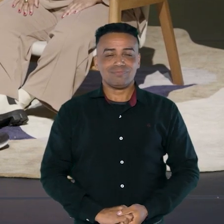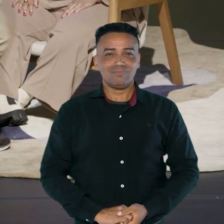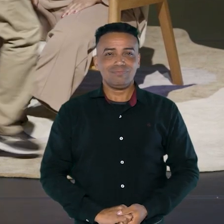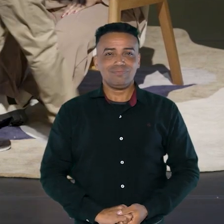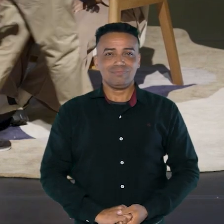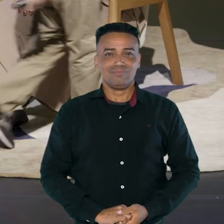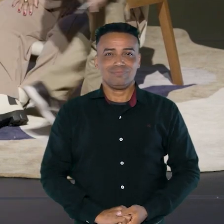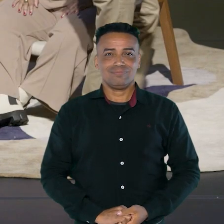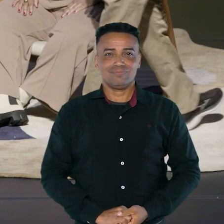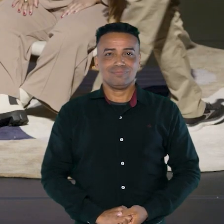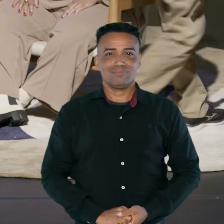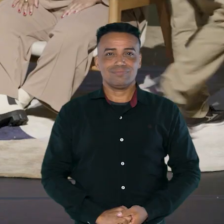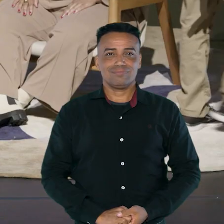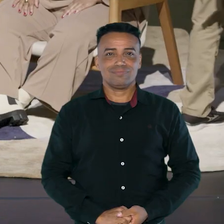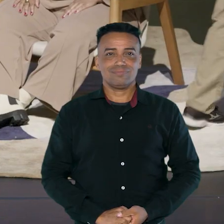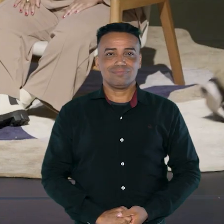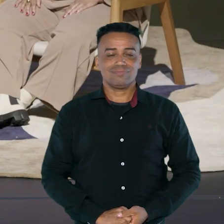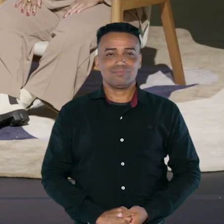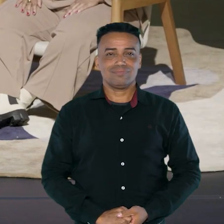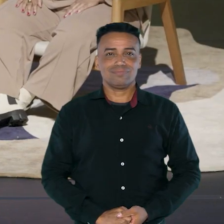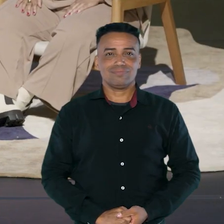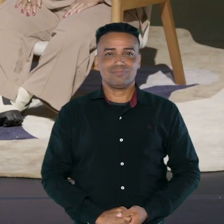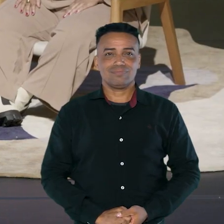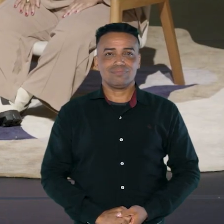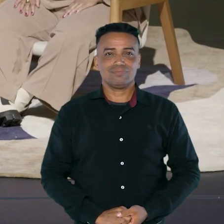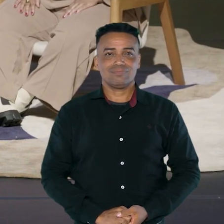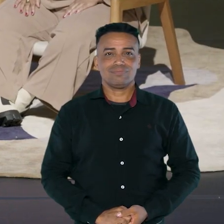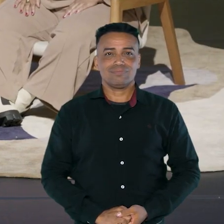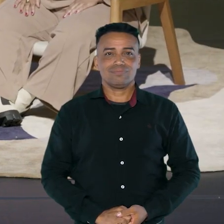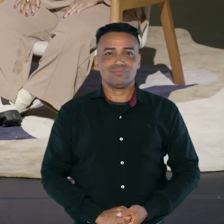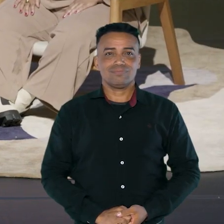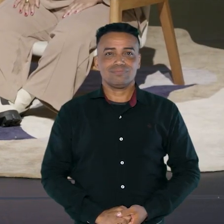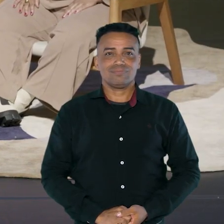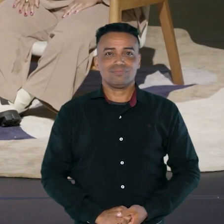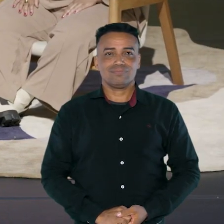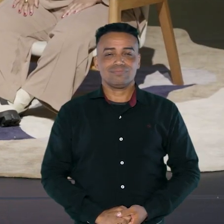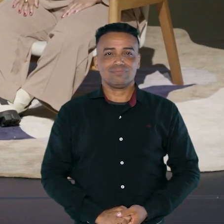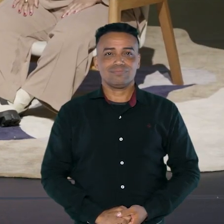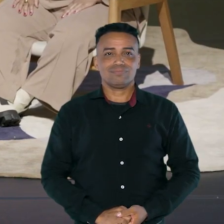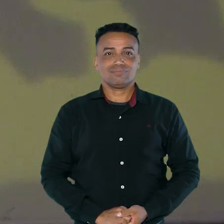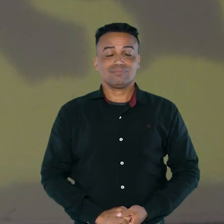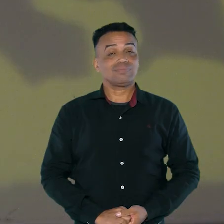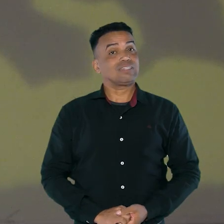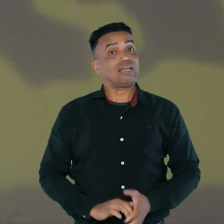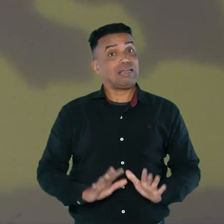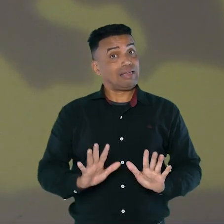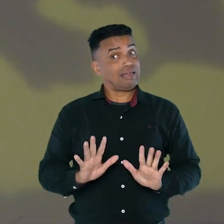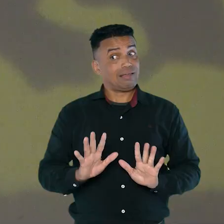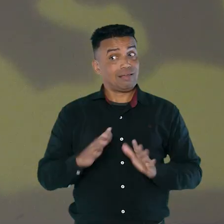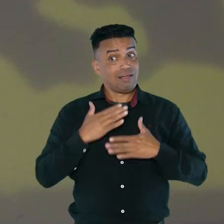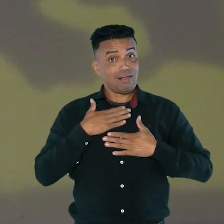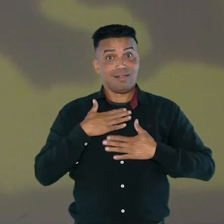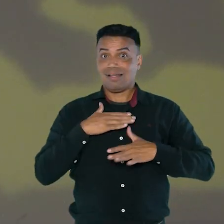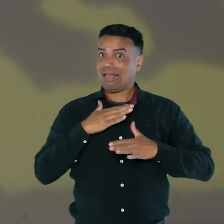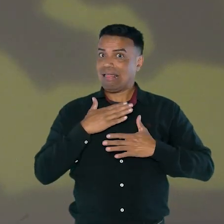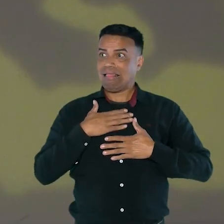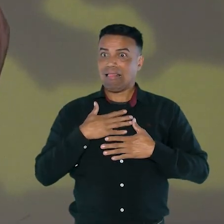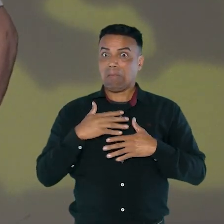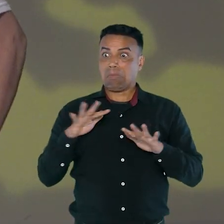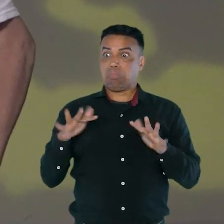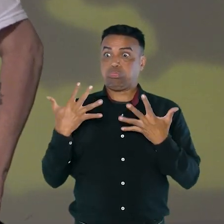e caminha de forma engraçada, cômica, estufando o peito, em direção ao pedestal. Pessoal, não crie expectativa.